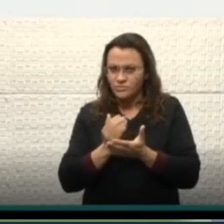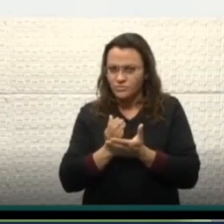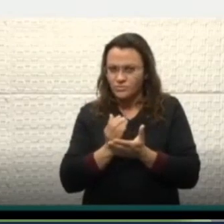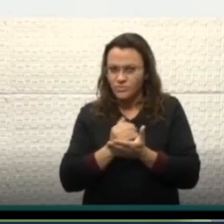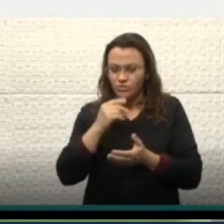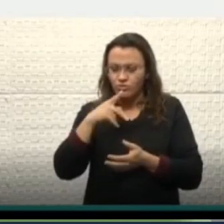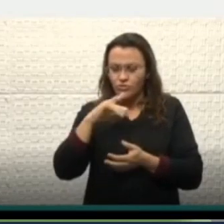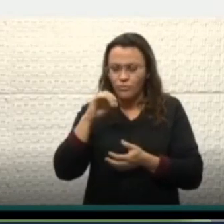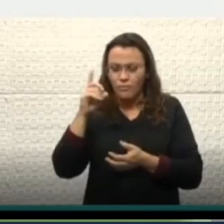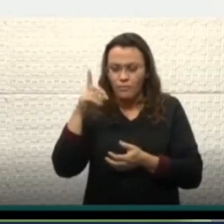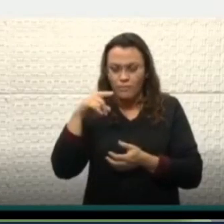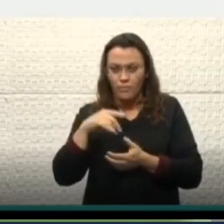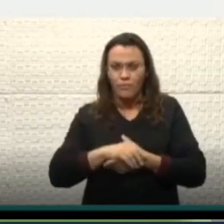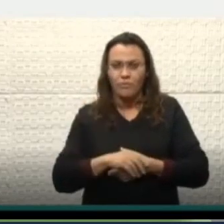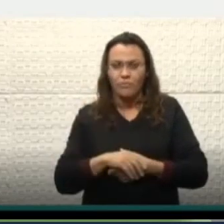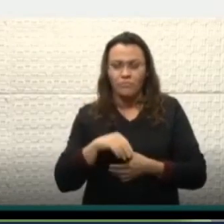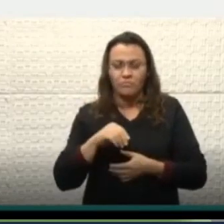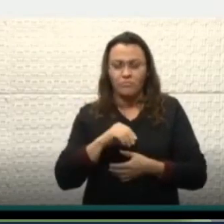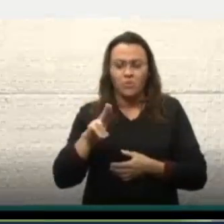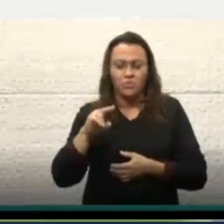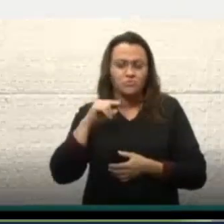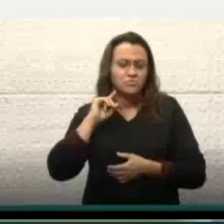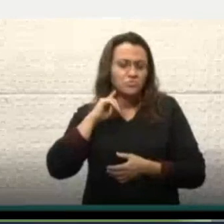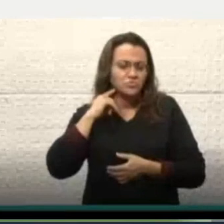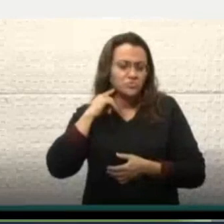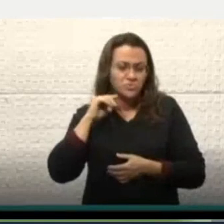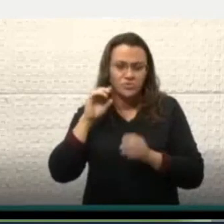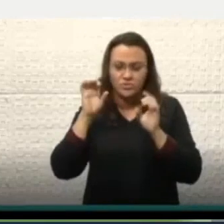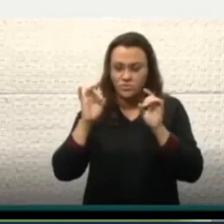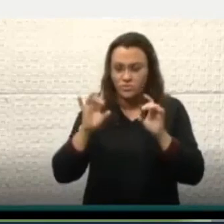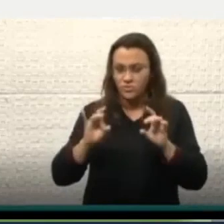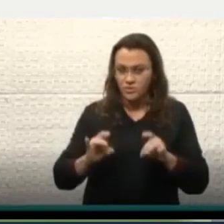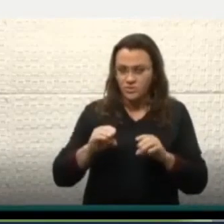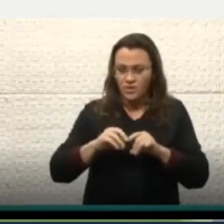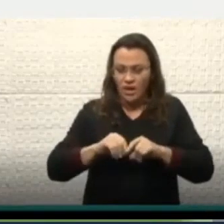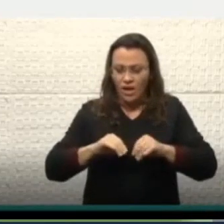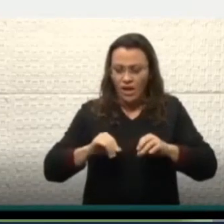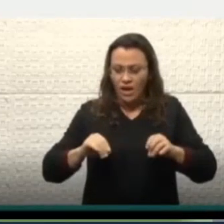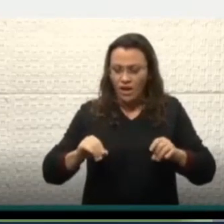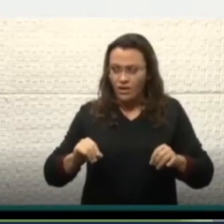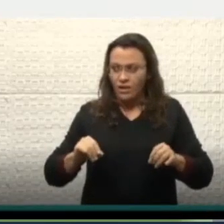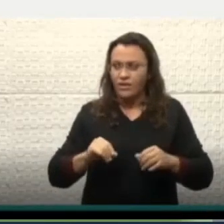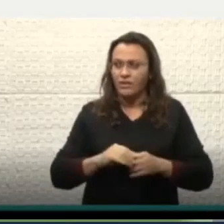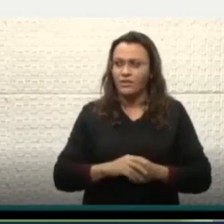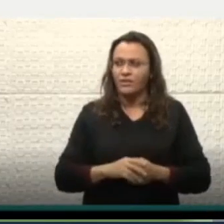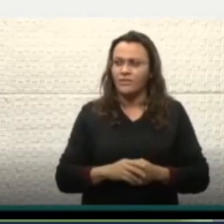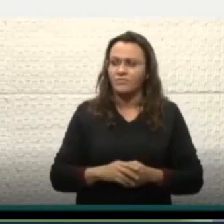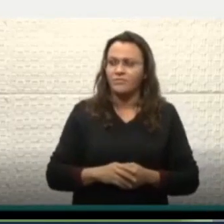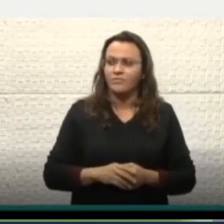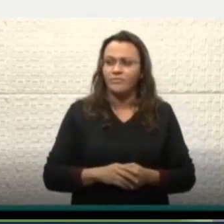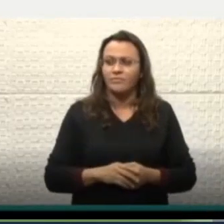provavelmente de poeira, de sujeira, especificamente aí areia, alguma partícula de